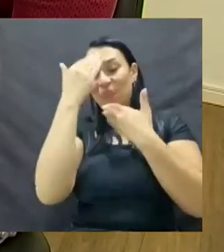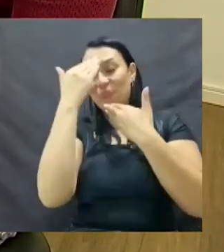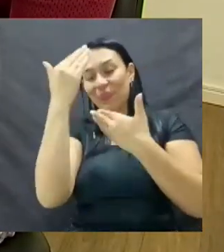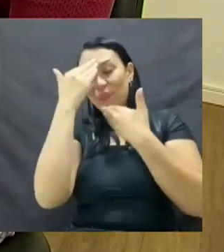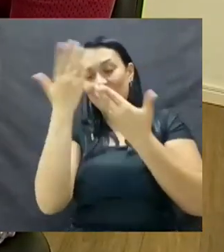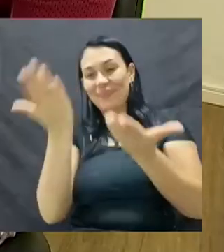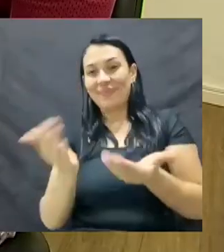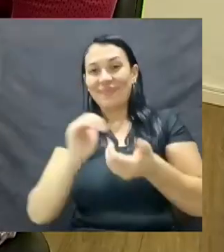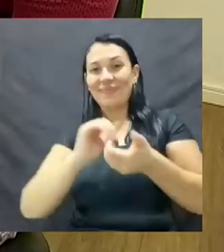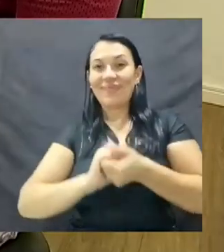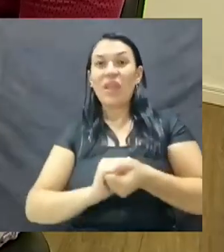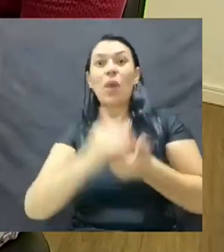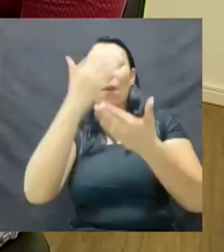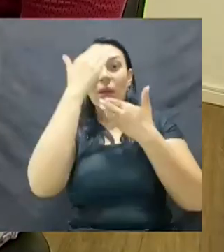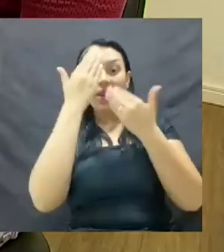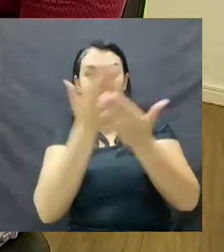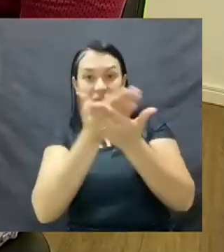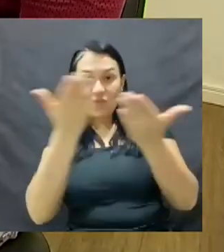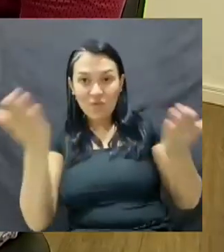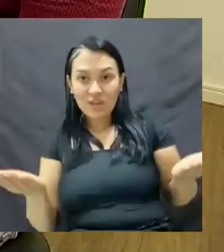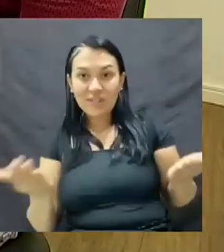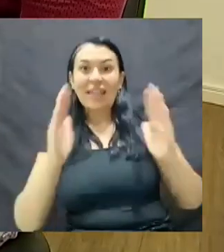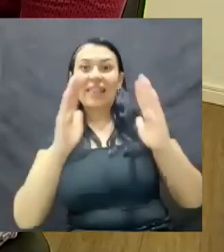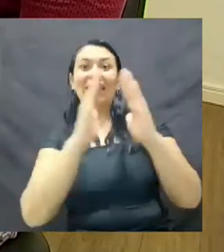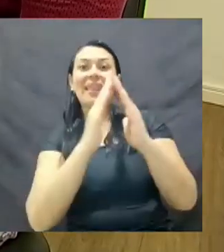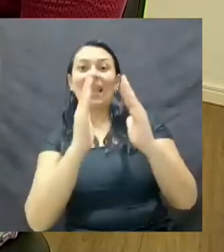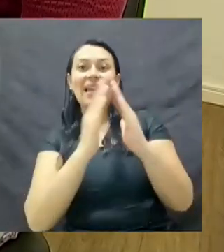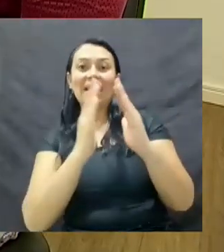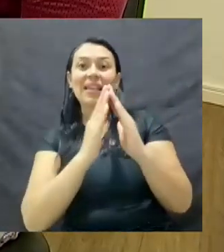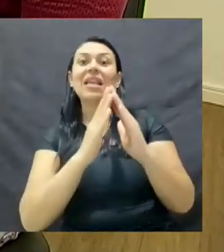você que está em casa pela sua audiência